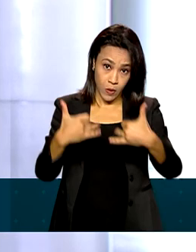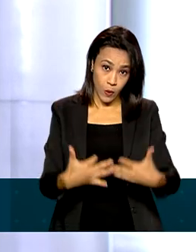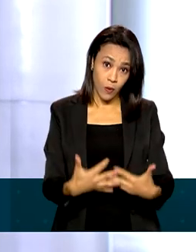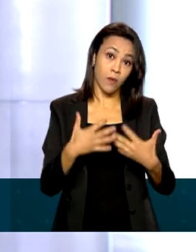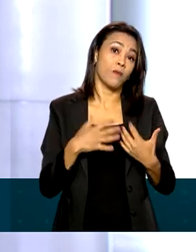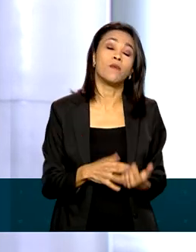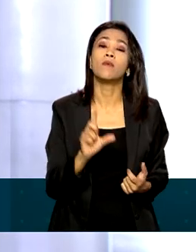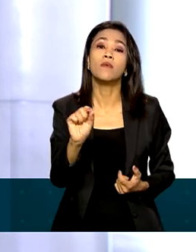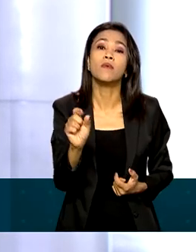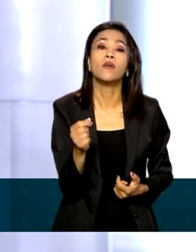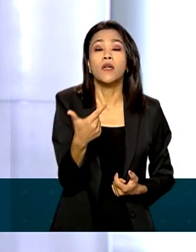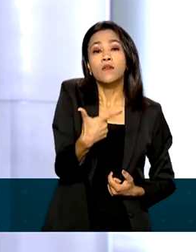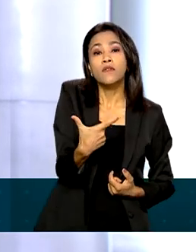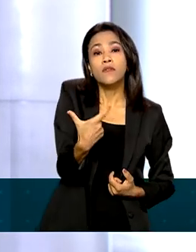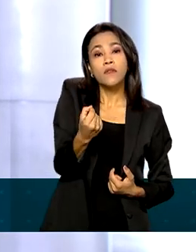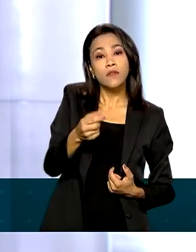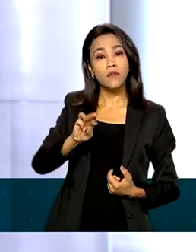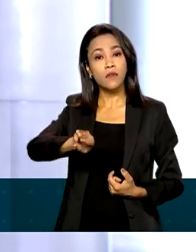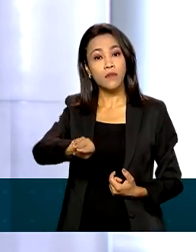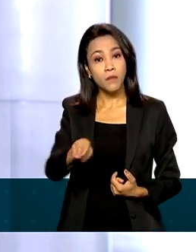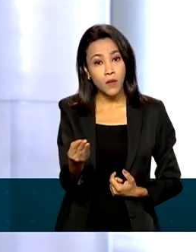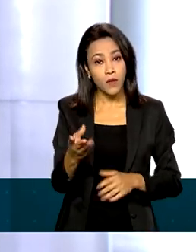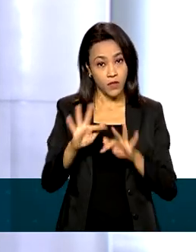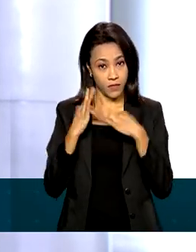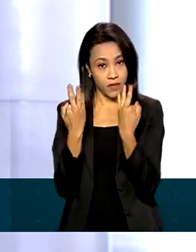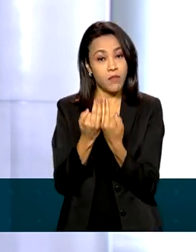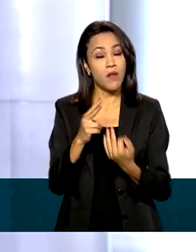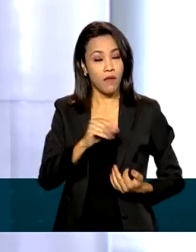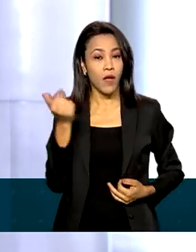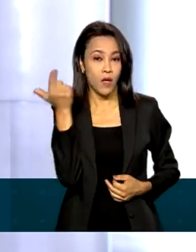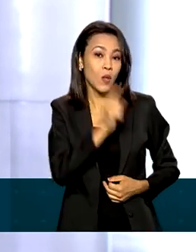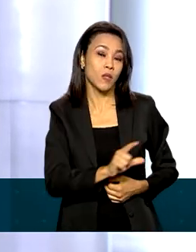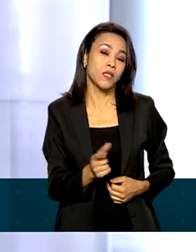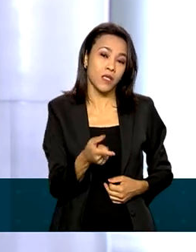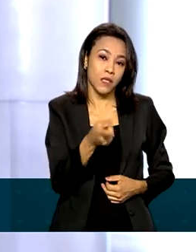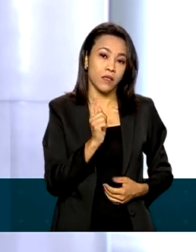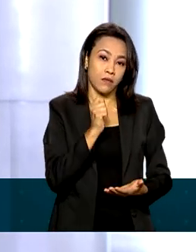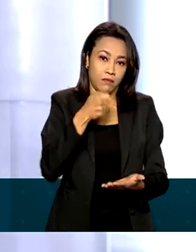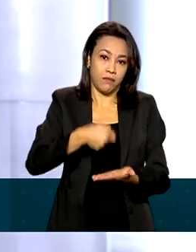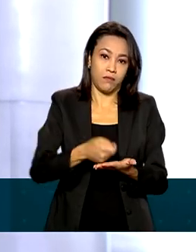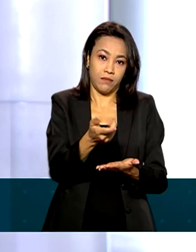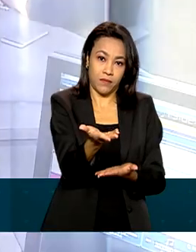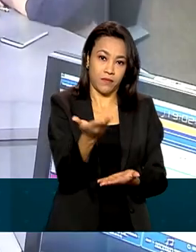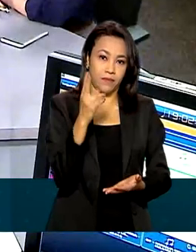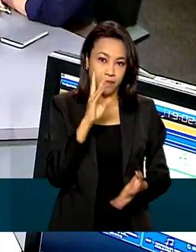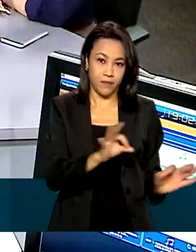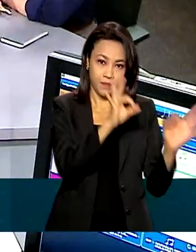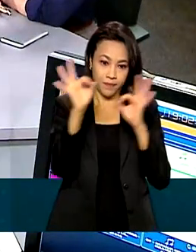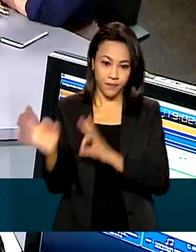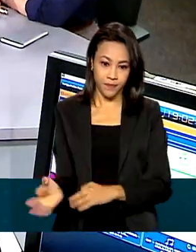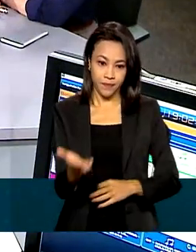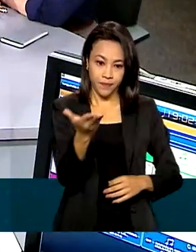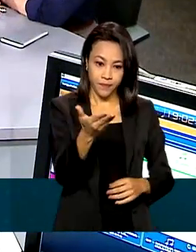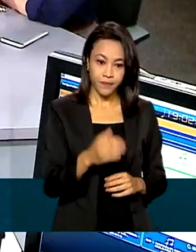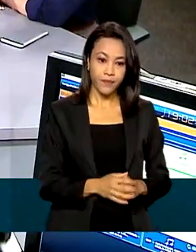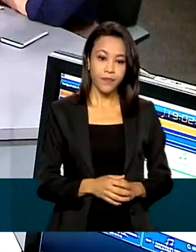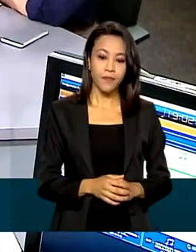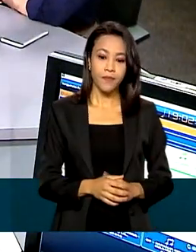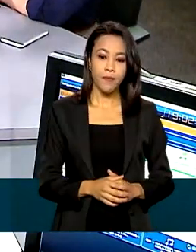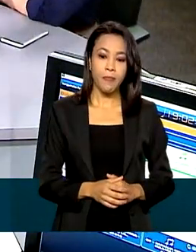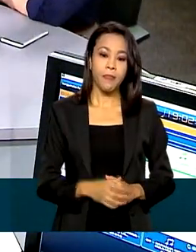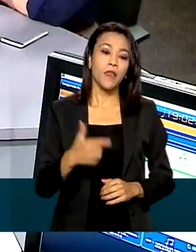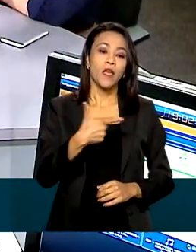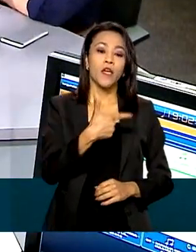20 milhões de famílias serão beneficiadas com esses pagamentos. Vamos assistir. Além das 21 milhões de